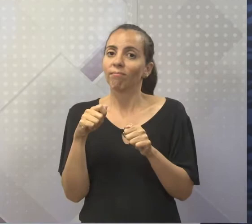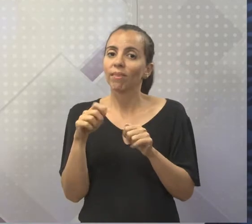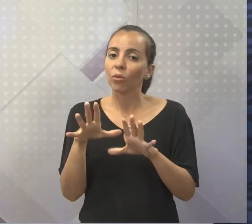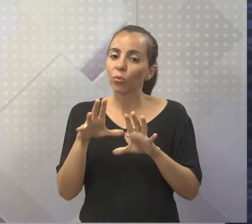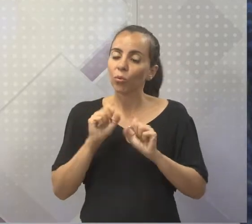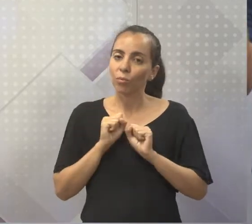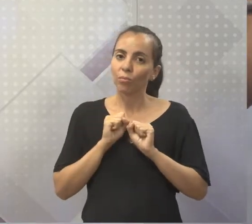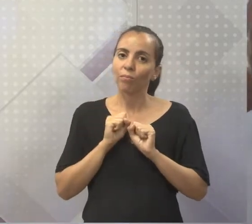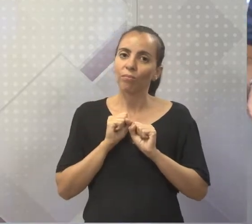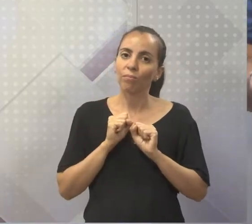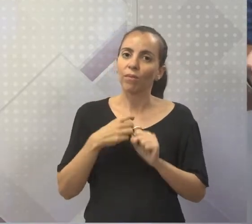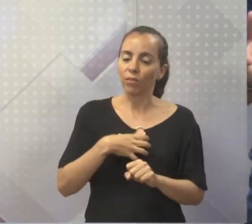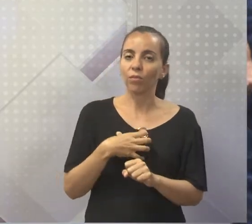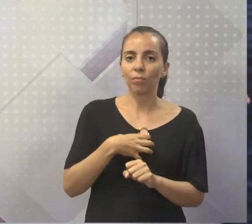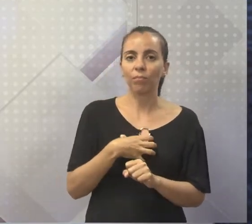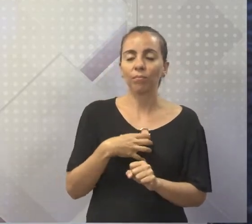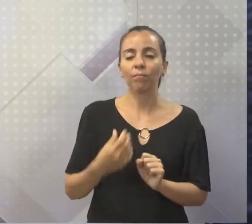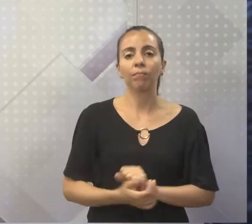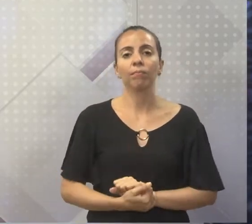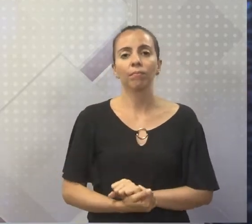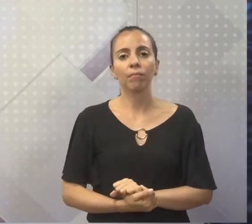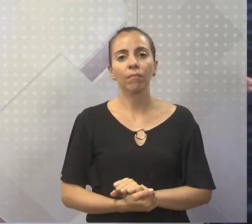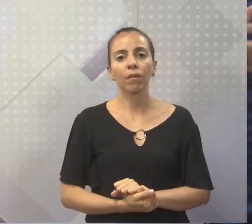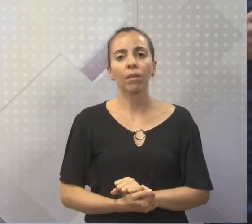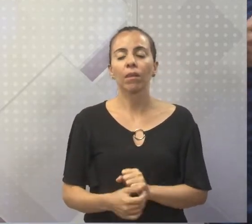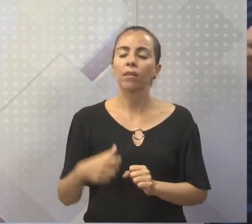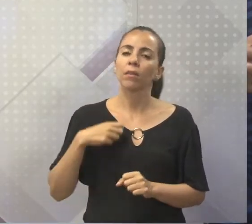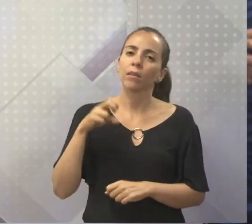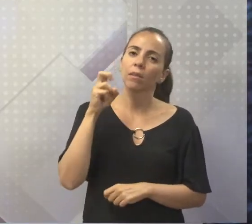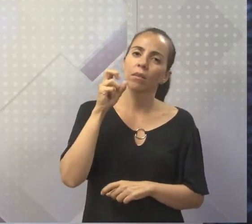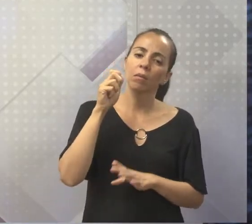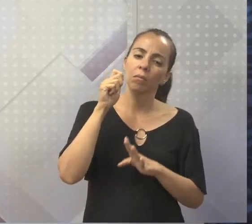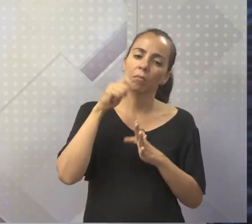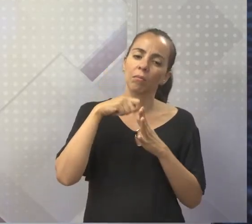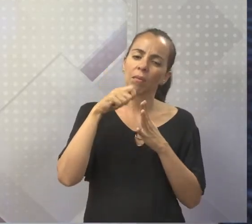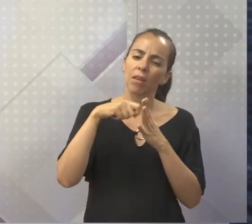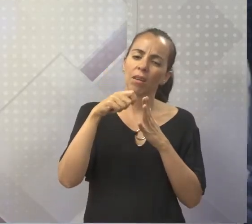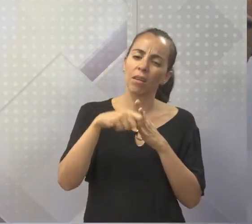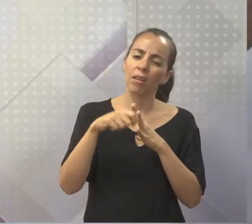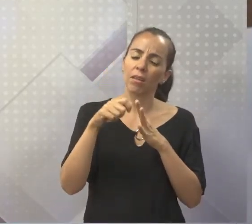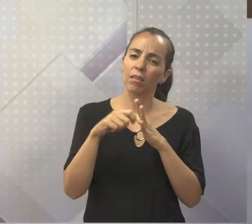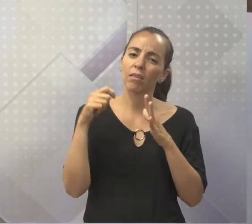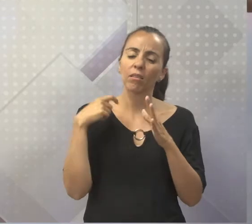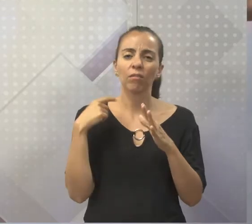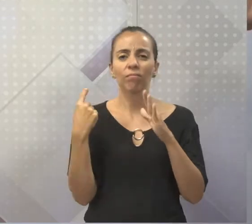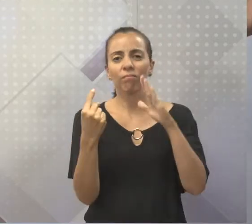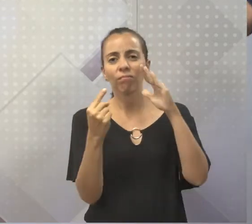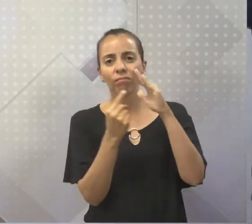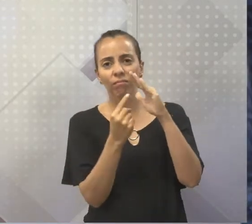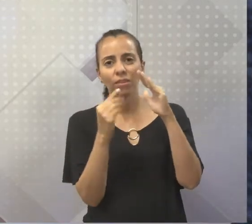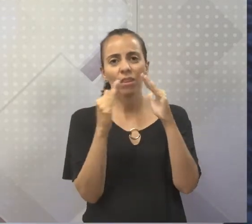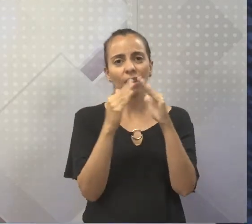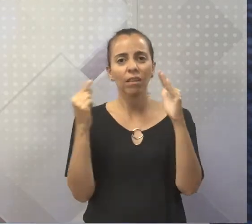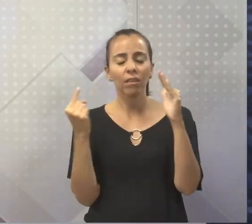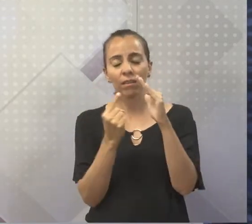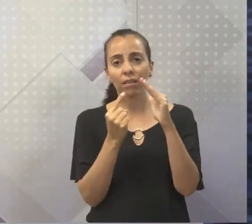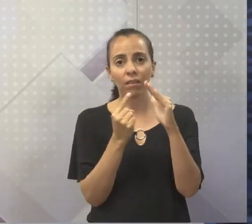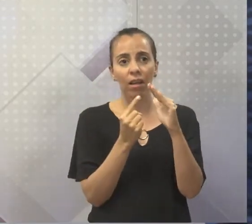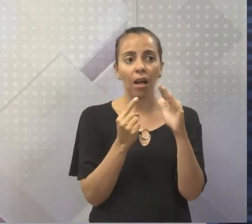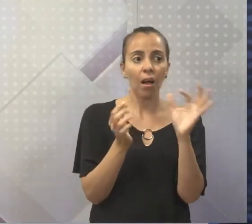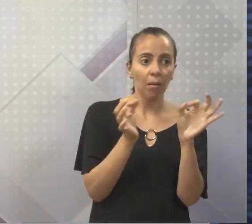E aí as pessoas entendemos cinco meses estou em casa mas foram assim que rebanho